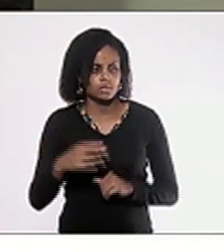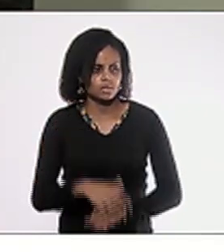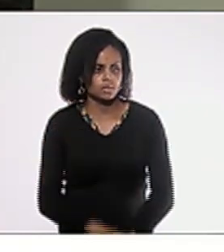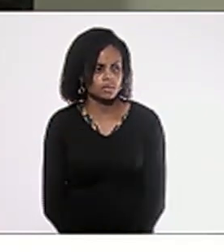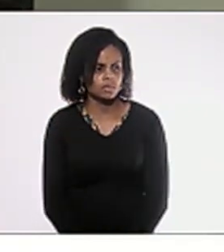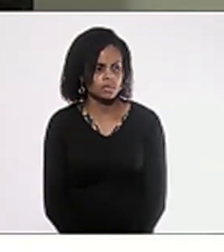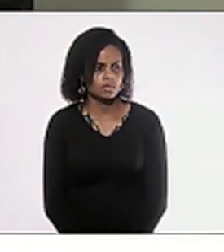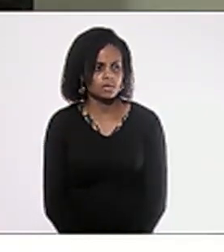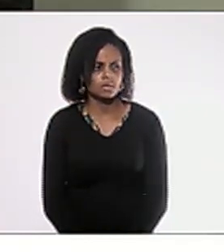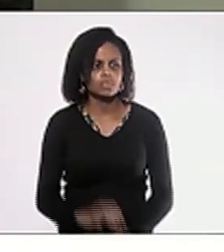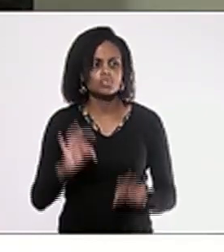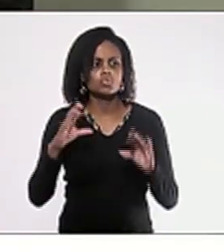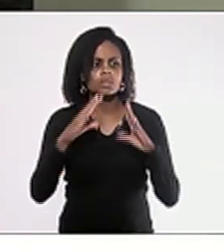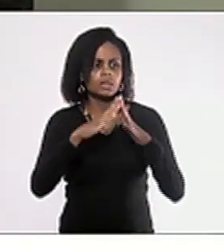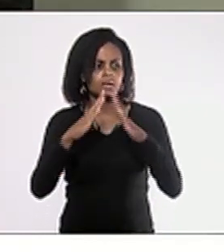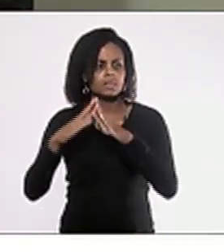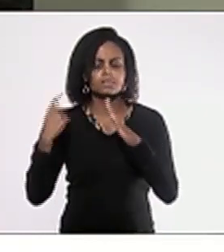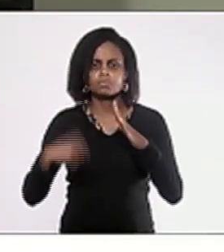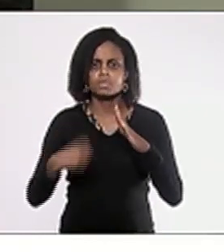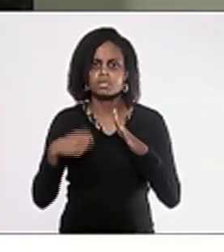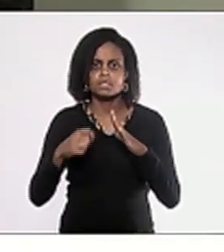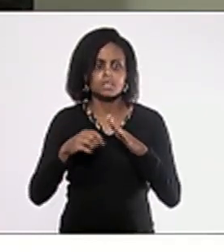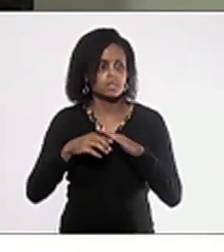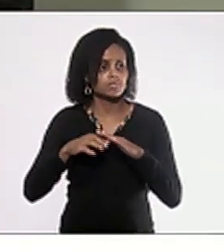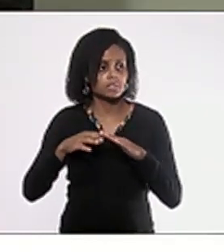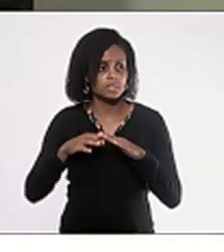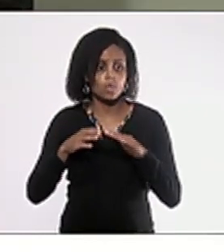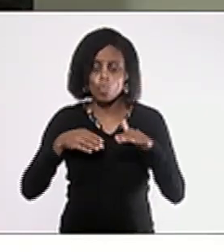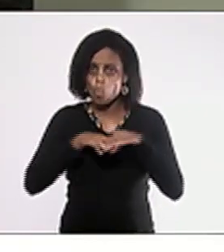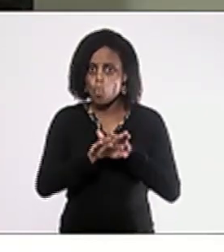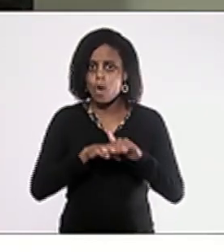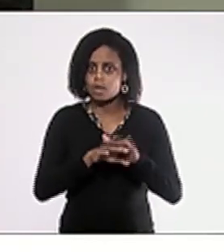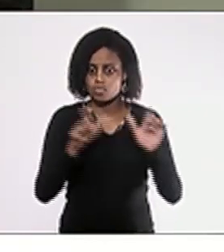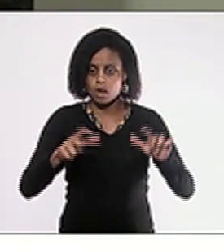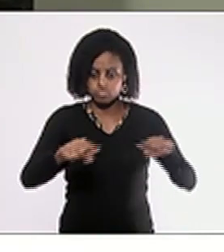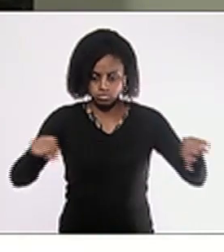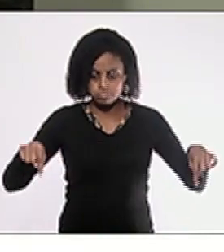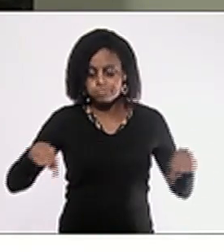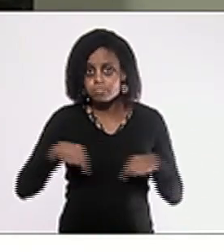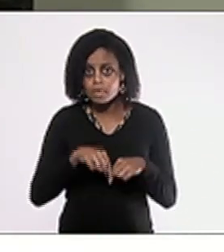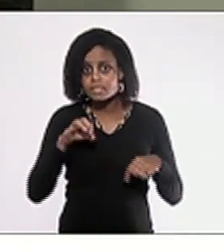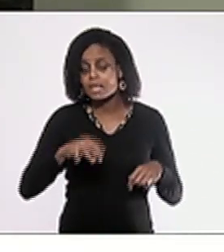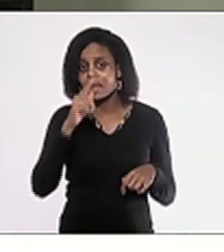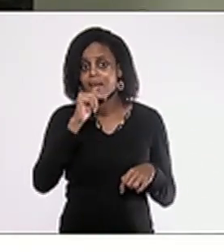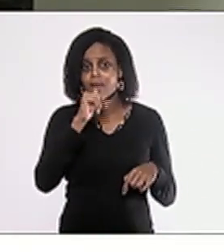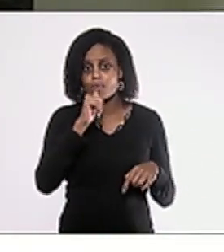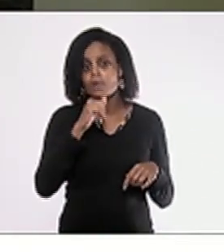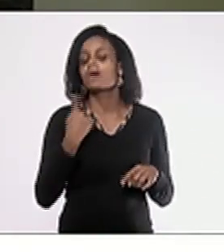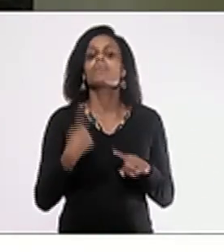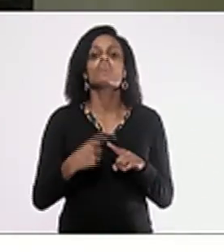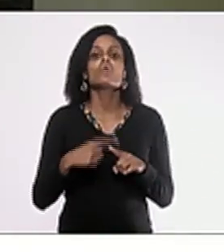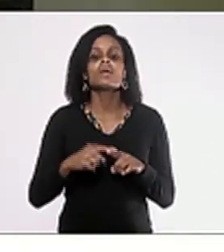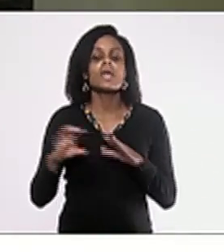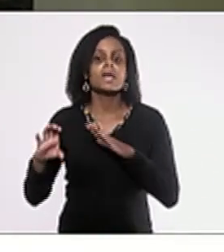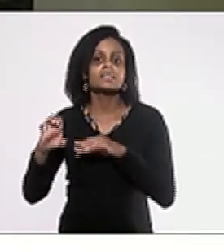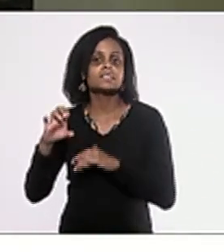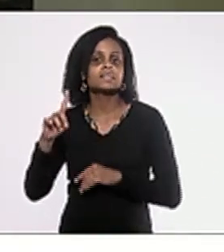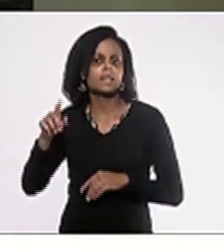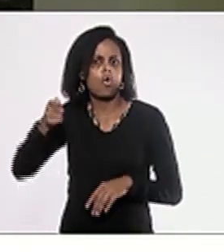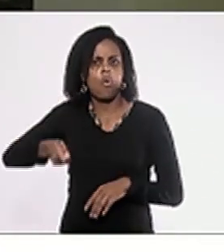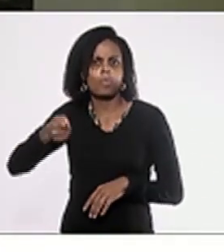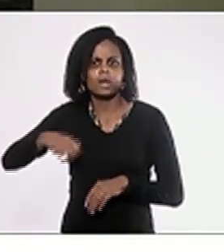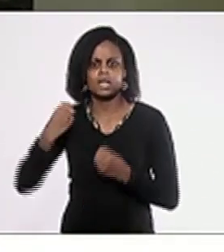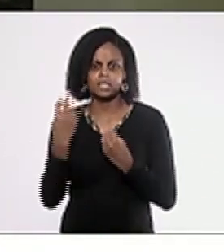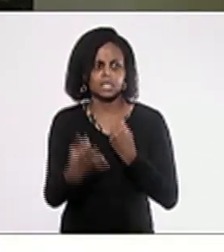Então toda habitação ela precisa ter reservação, porque não é obrigatório a SEDAI fornecer de